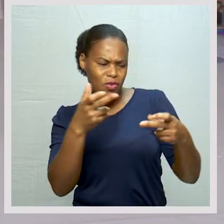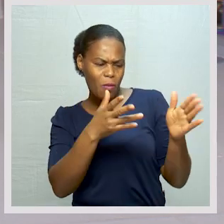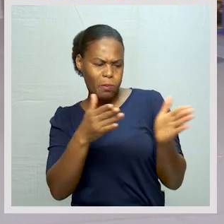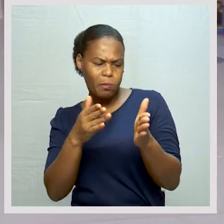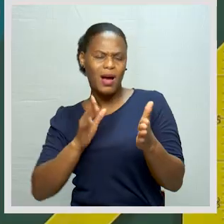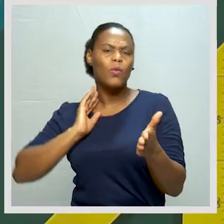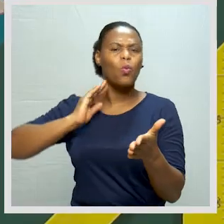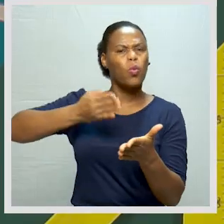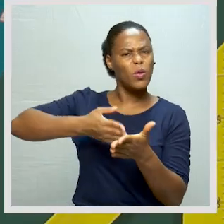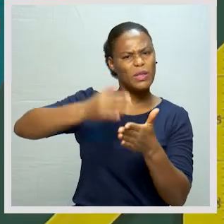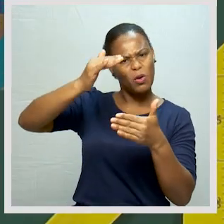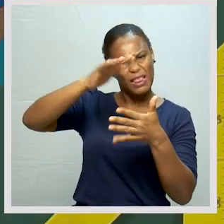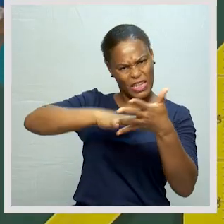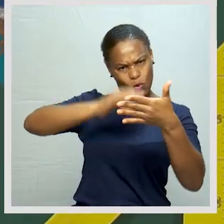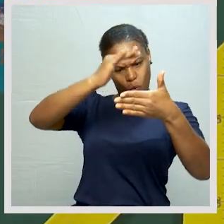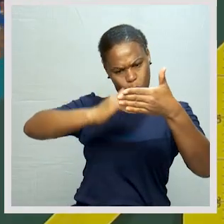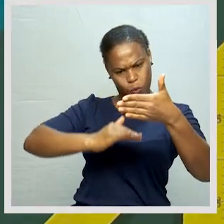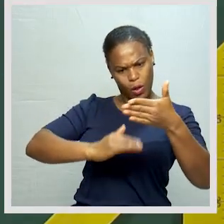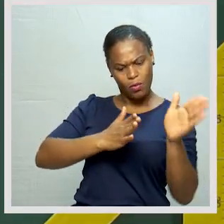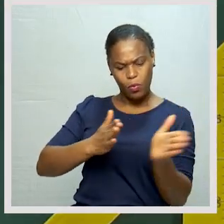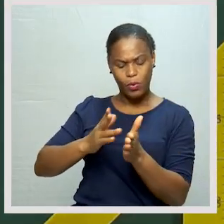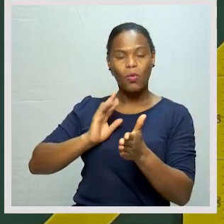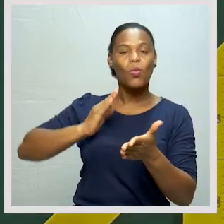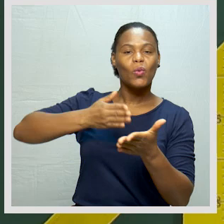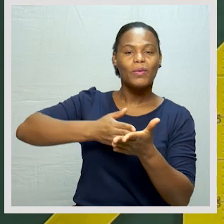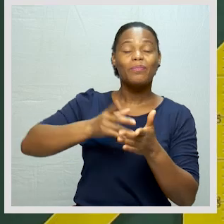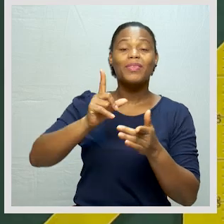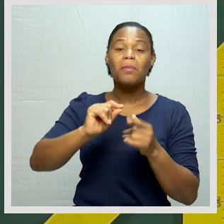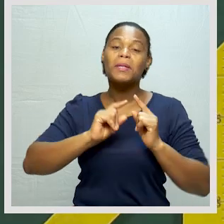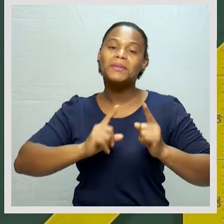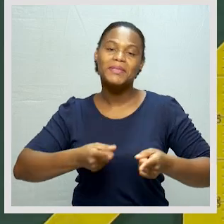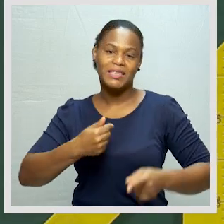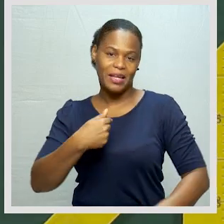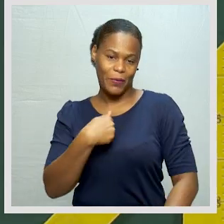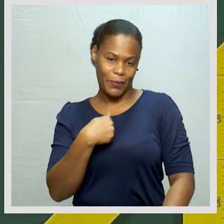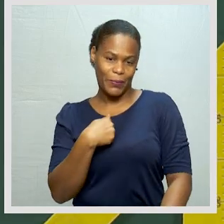parágrafo, temos ali, também iniciou-se com eu